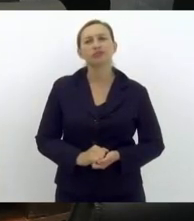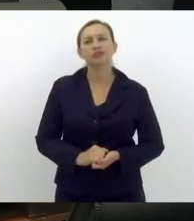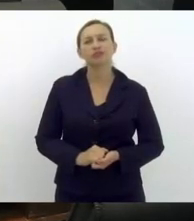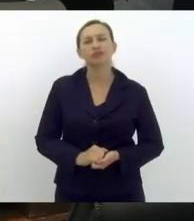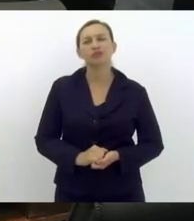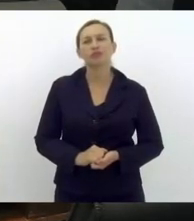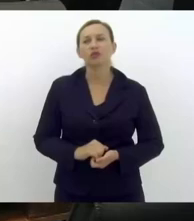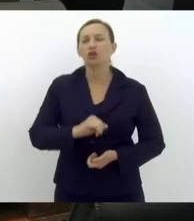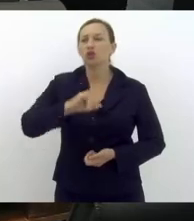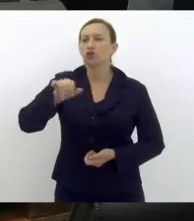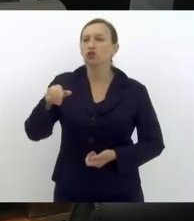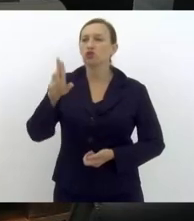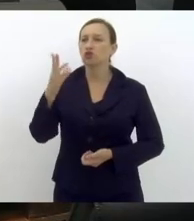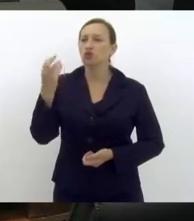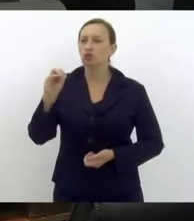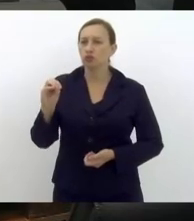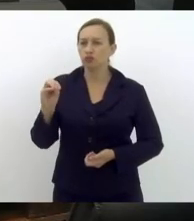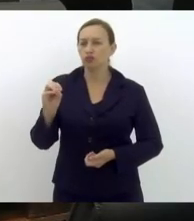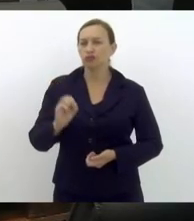Júlio Rocha.